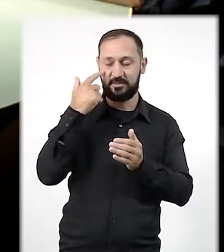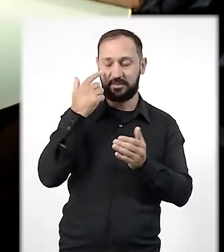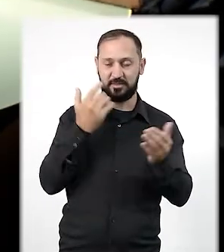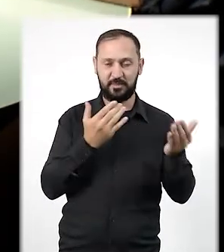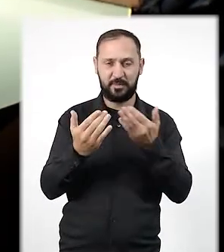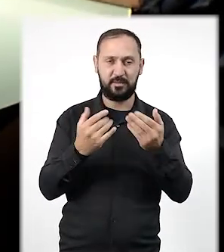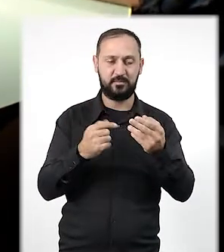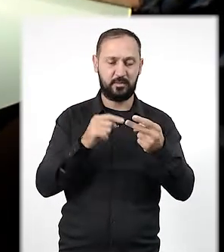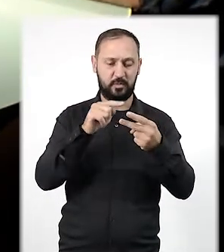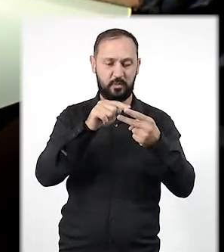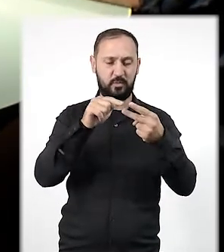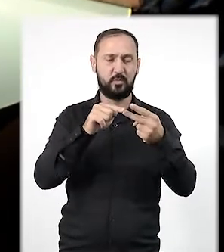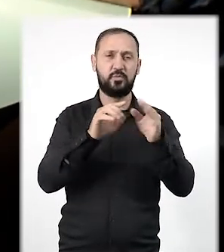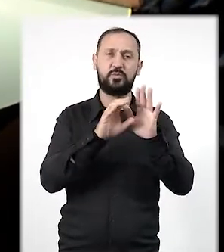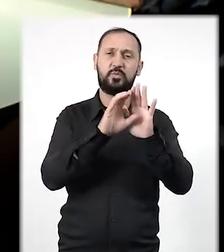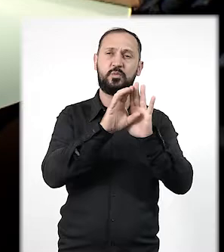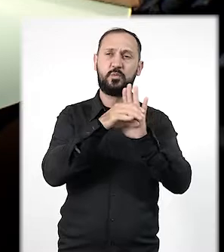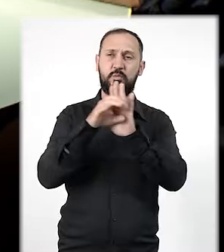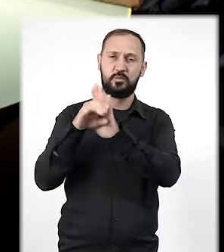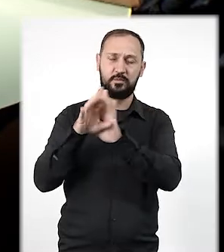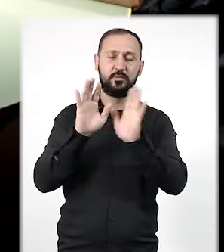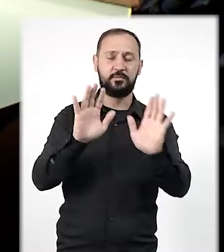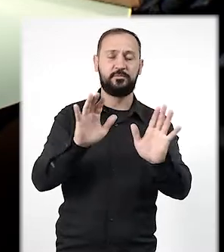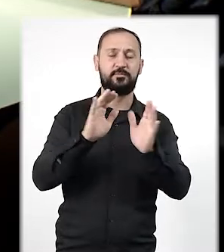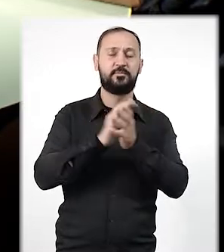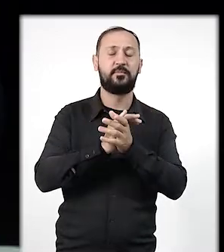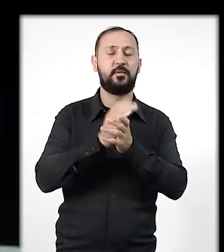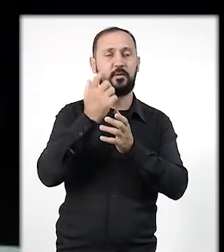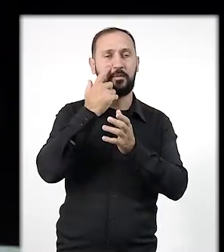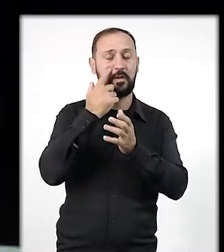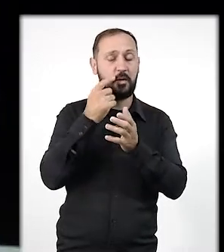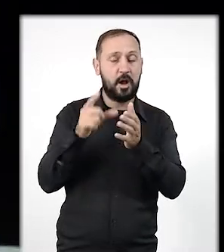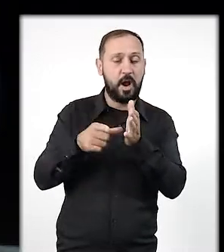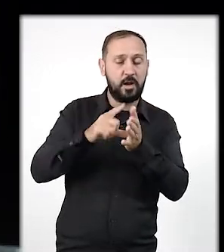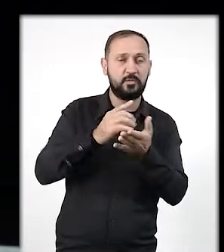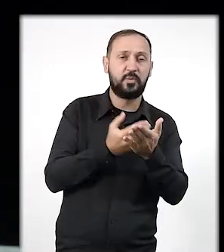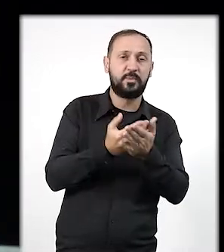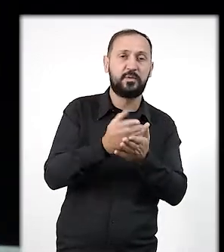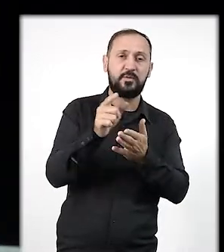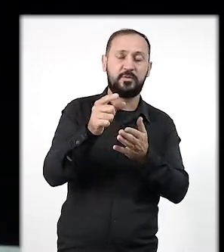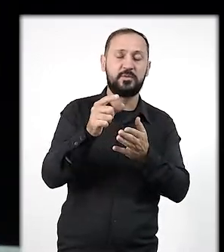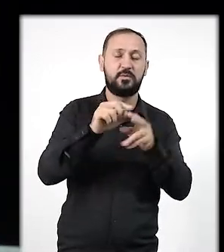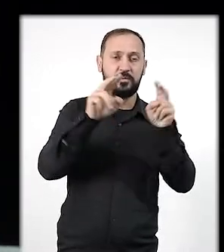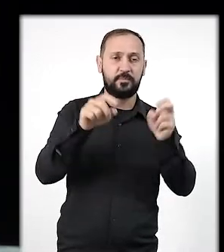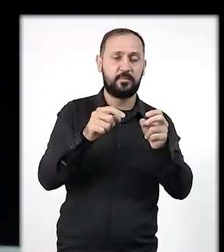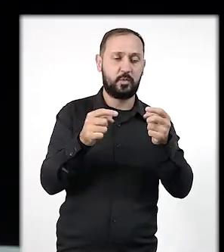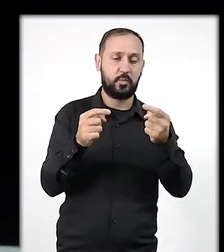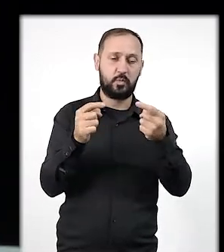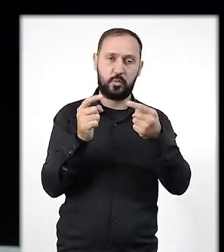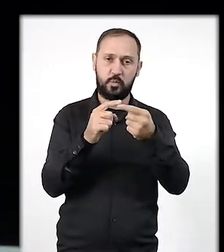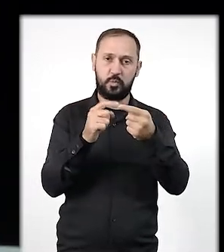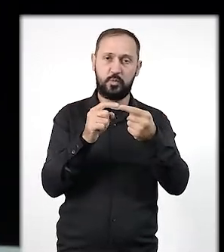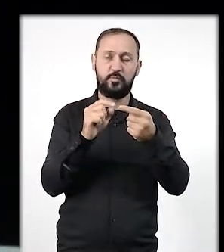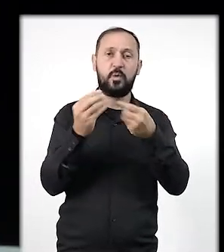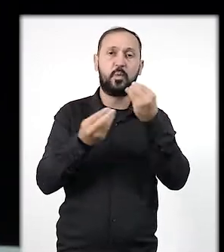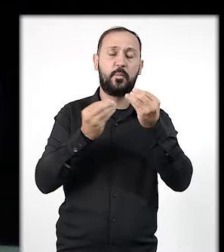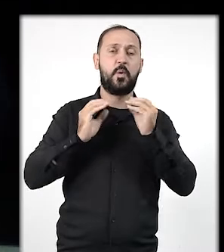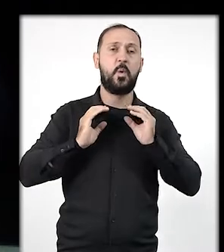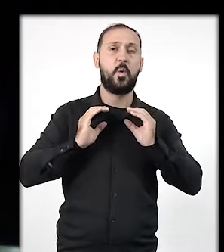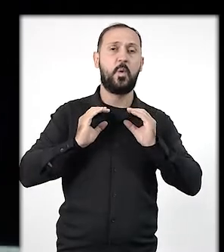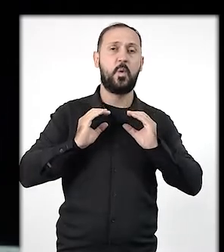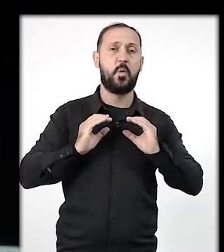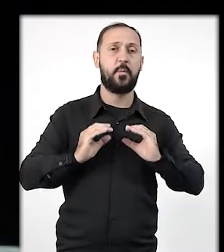pouco, trata de dois conceitos. Antes da gente falar sobre ela, eu queria que a gente entendesse um pouco desses dois conceitos que você tratou. Um deles é